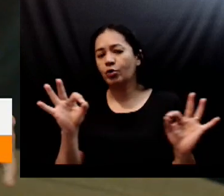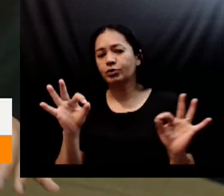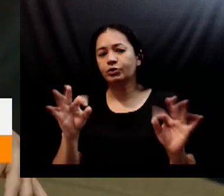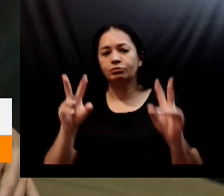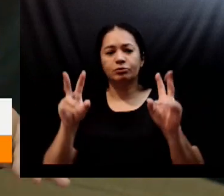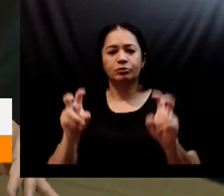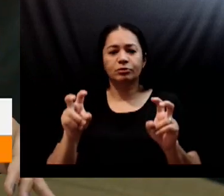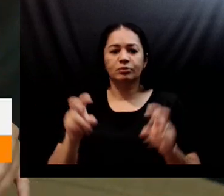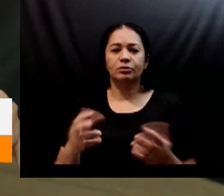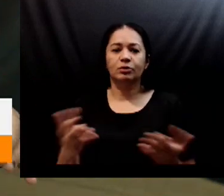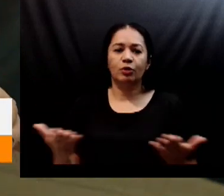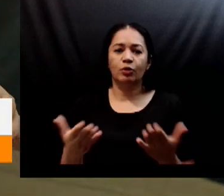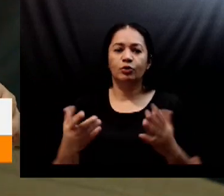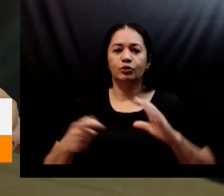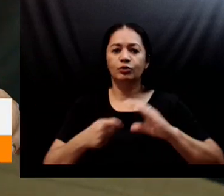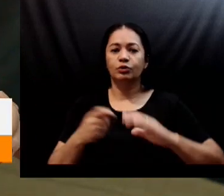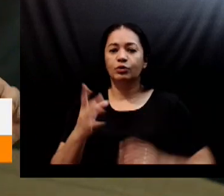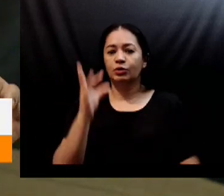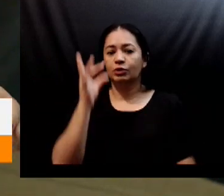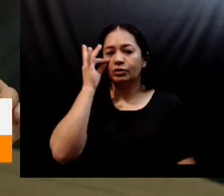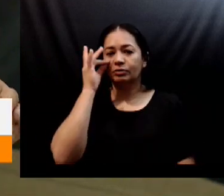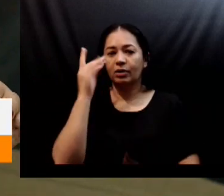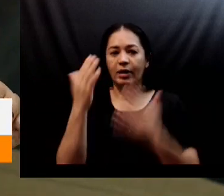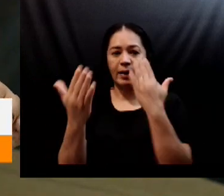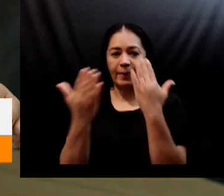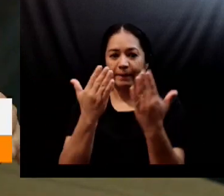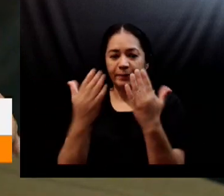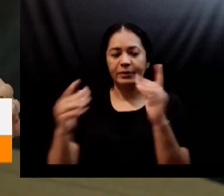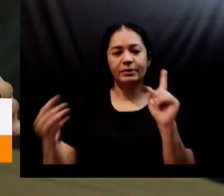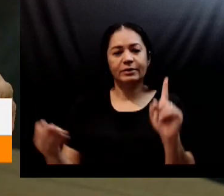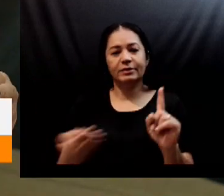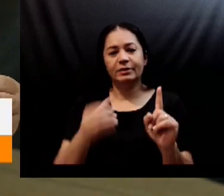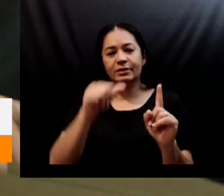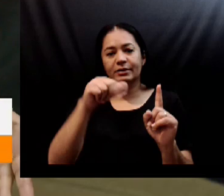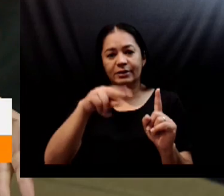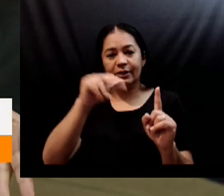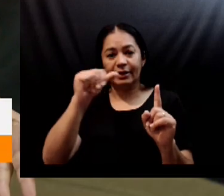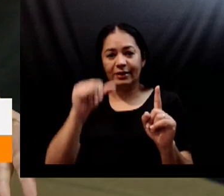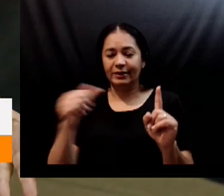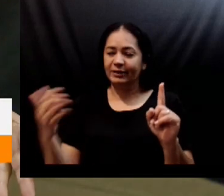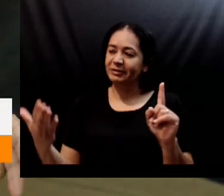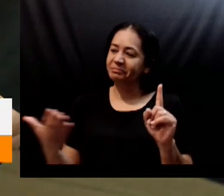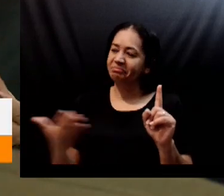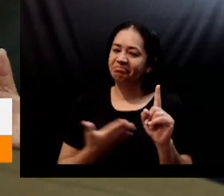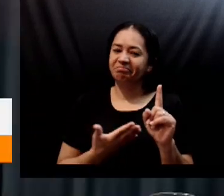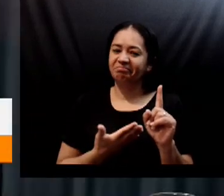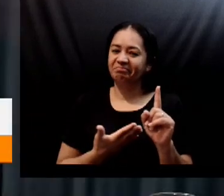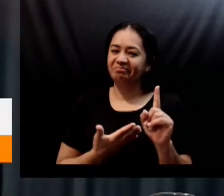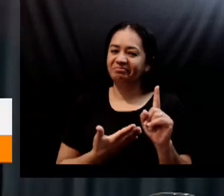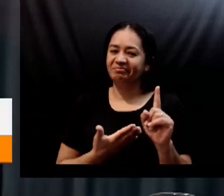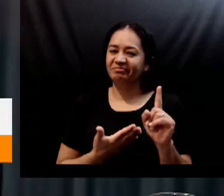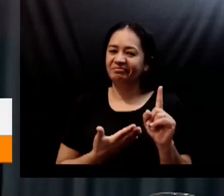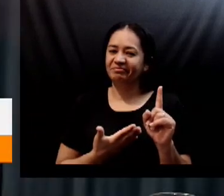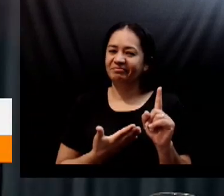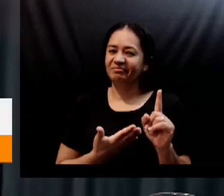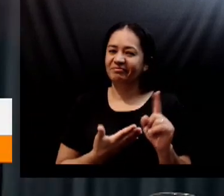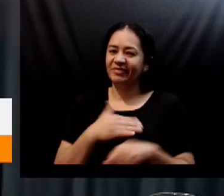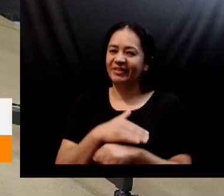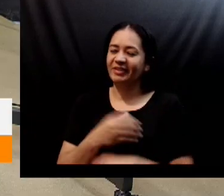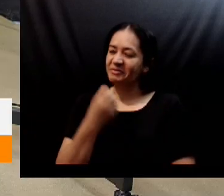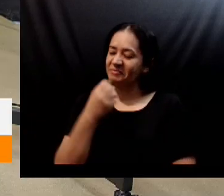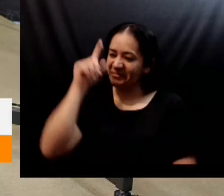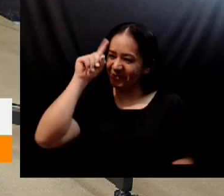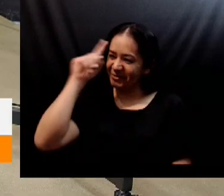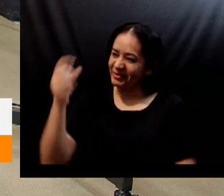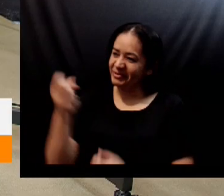vivo está a psicóloga Ana Júlia Damasceno. Ela vai conversar com a gente sobre isso. Muito bom dia, seja